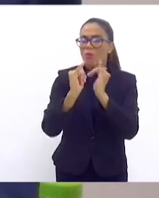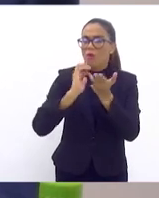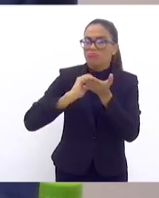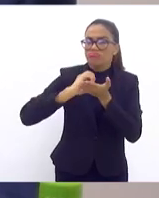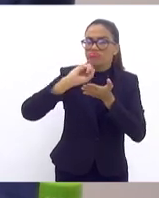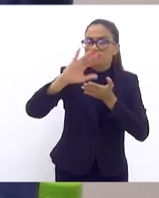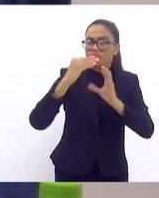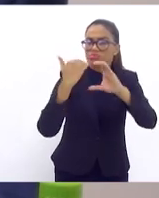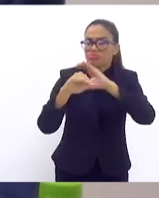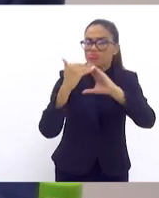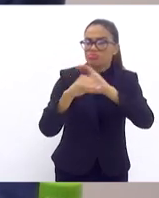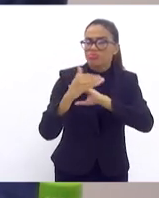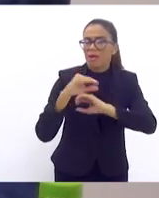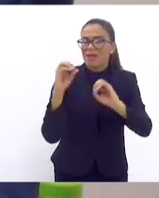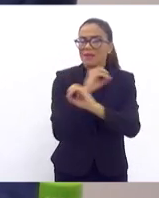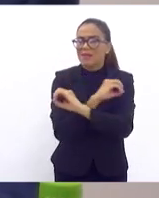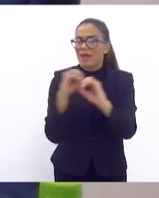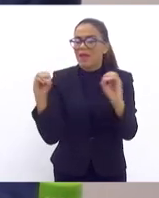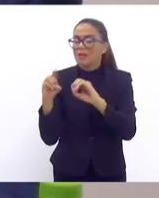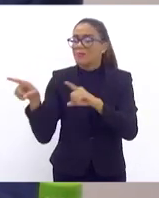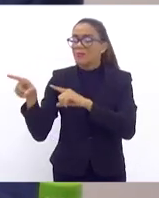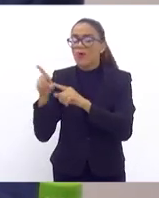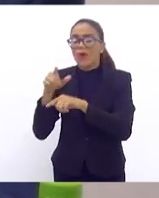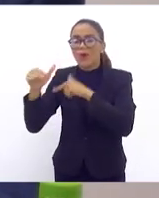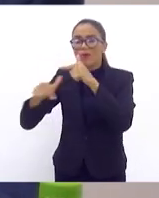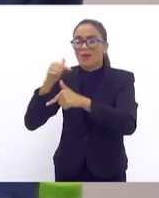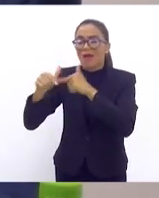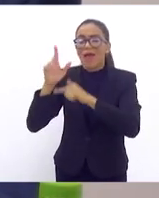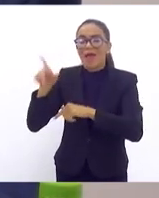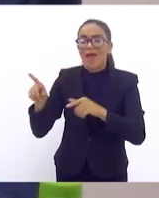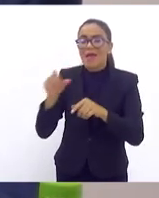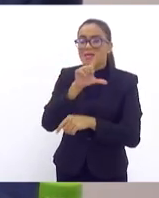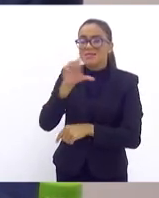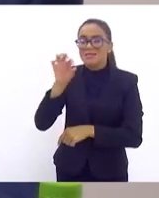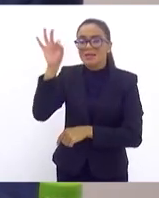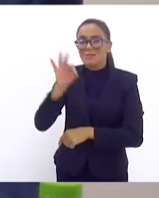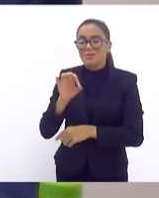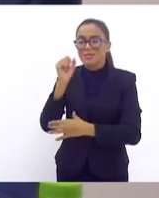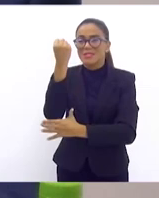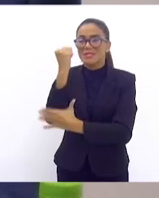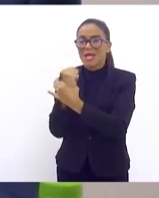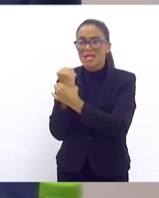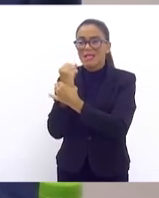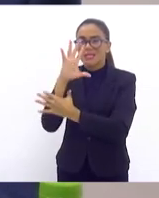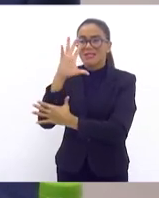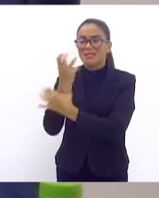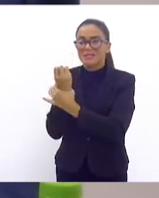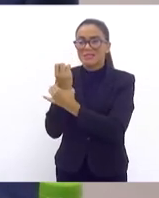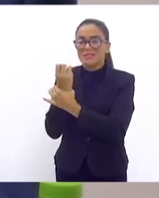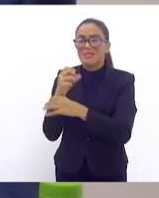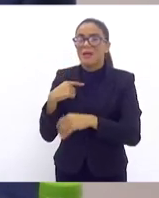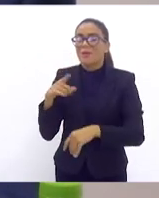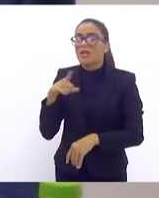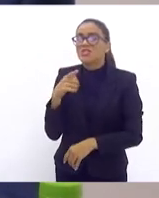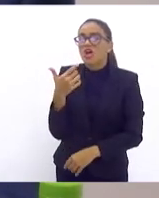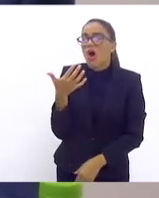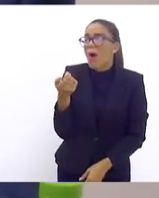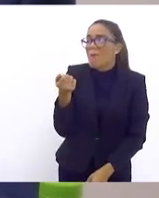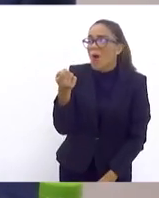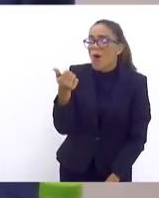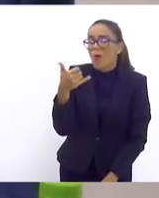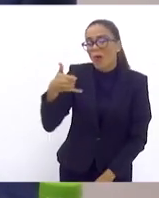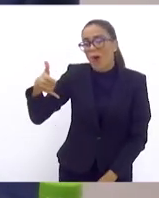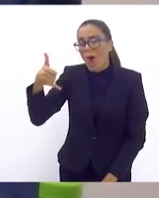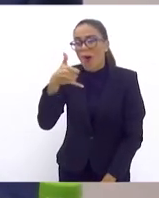operação deles é 100% sustentável. Nos últimos 11 anos eles só têm registro de 4 litros de óleo vazados na Baía de